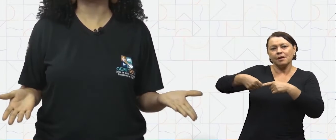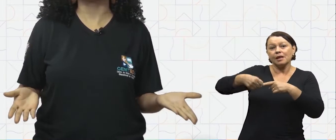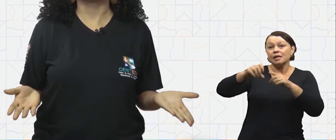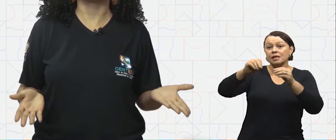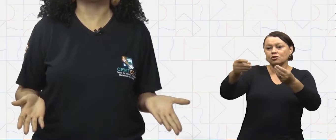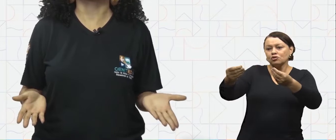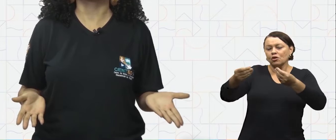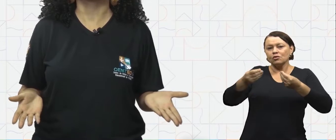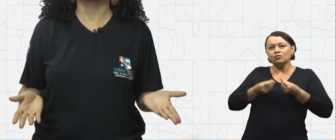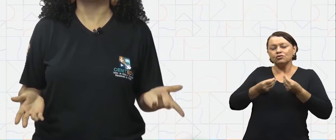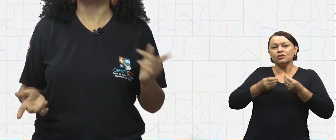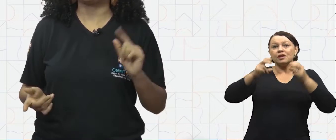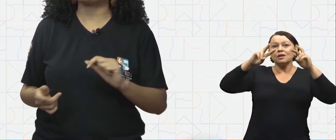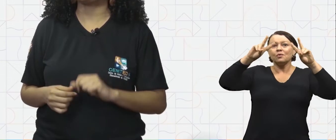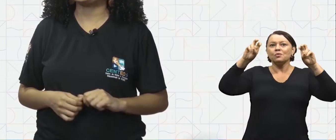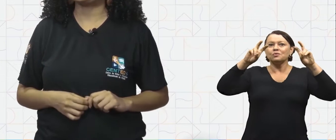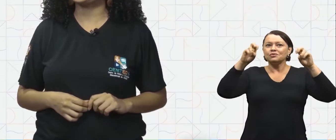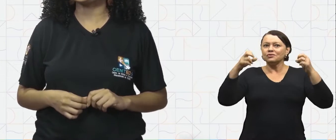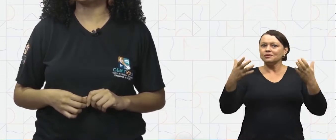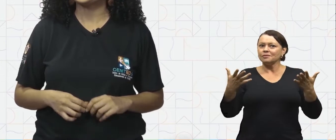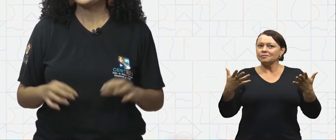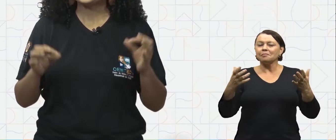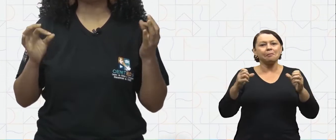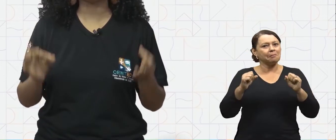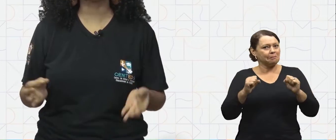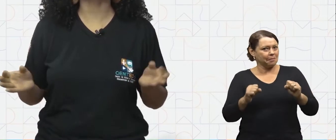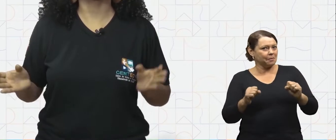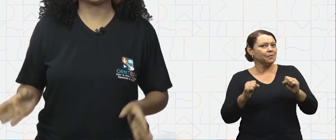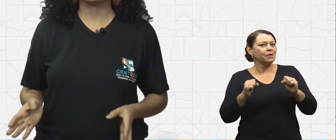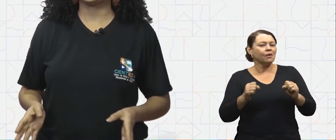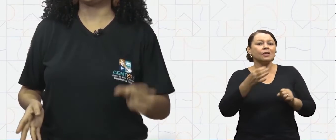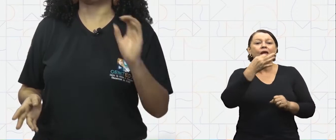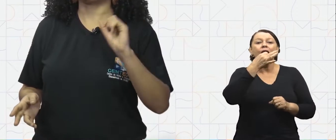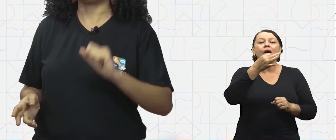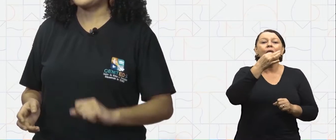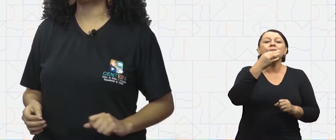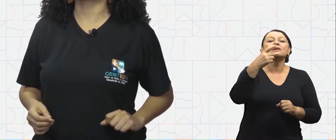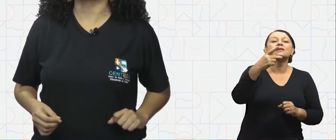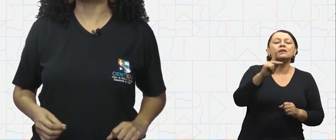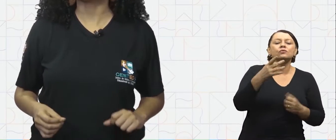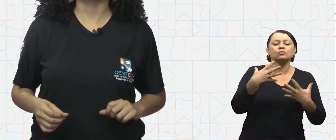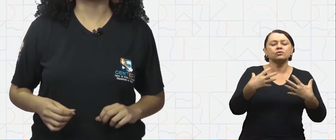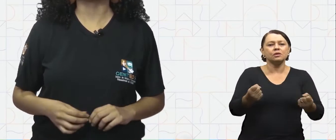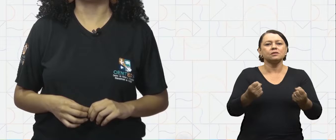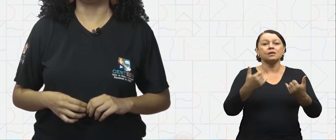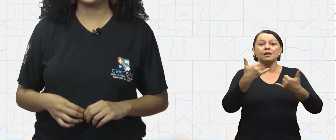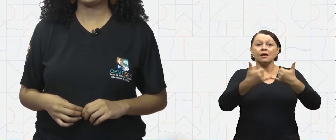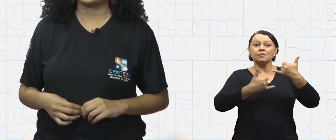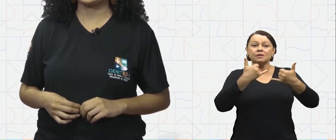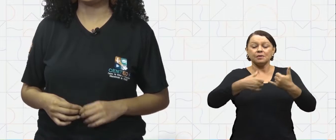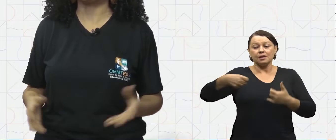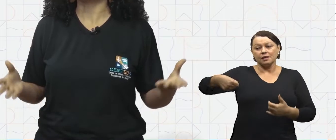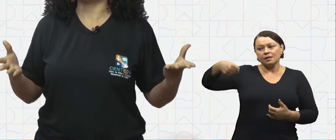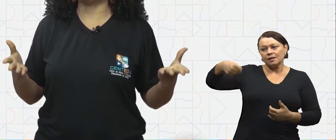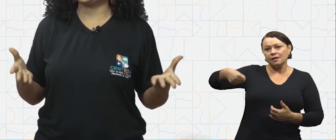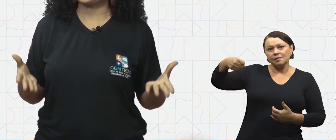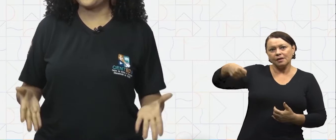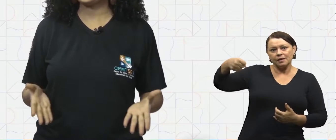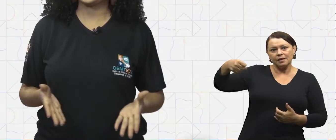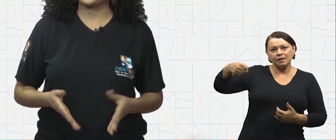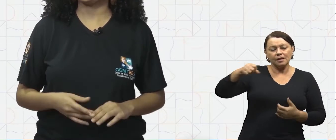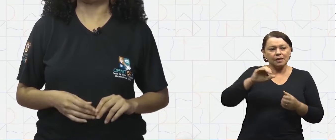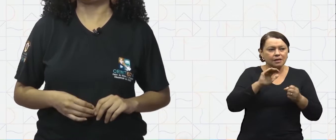o título de propósito. Deve ser isso. O que você acha de aceitarmos a brincadeira da Dona Maleta e